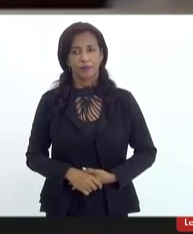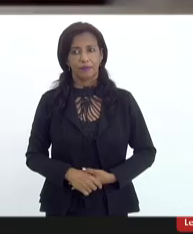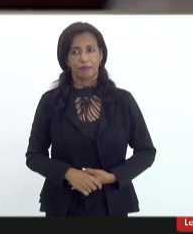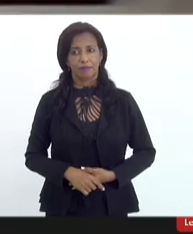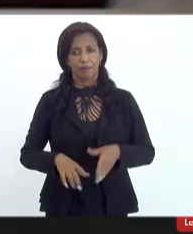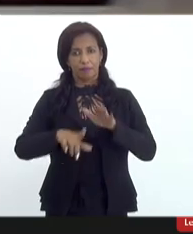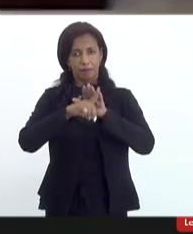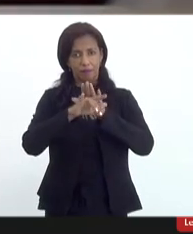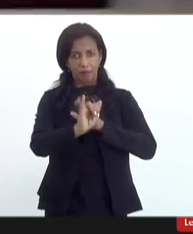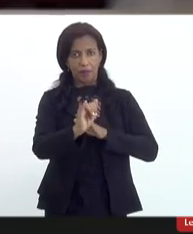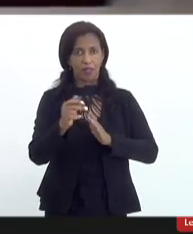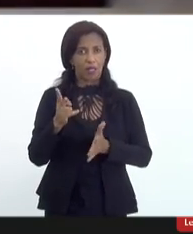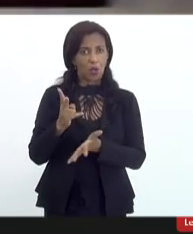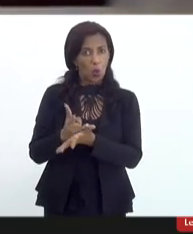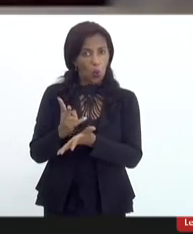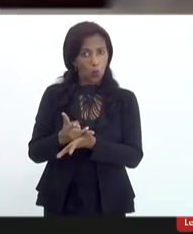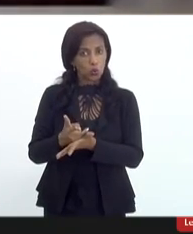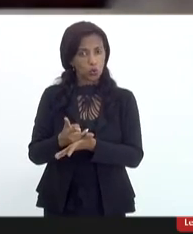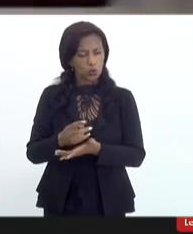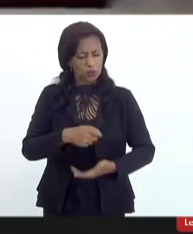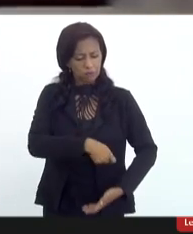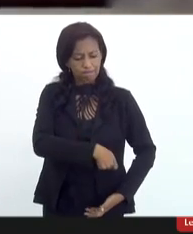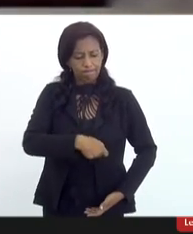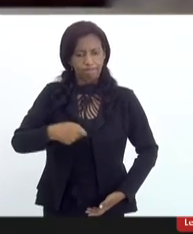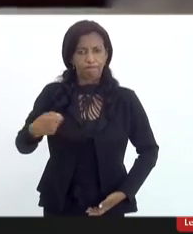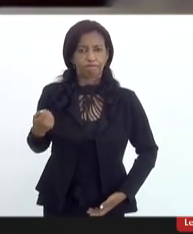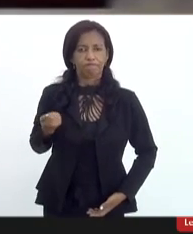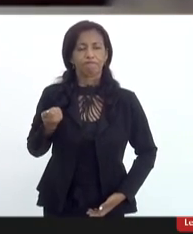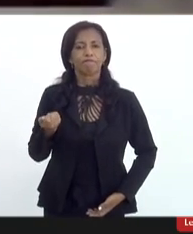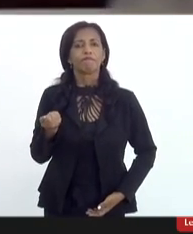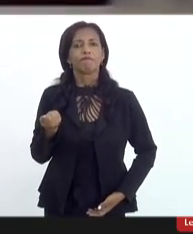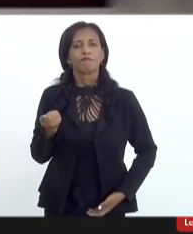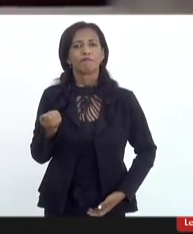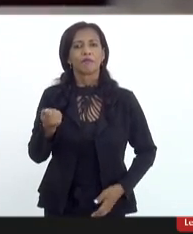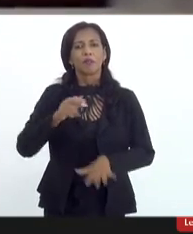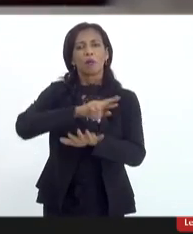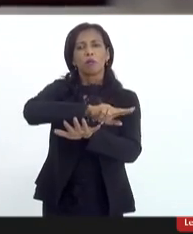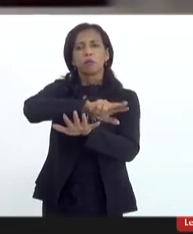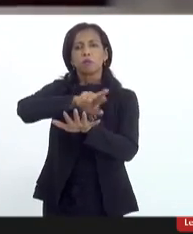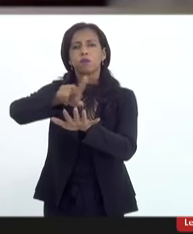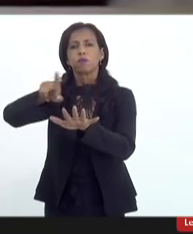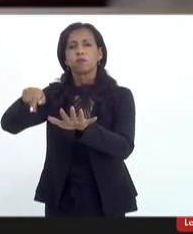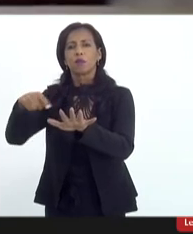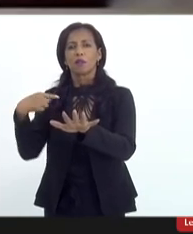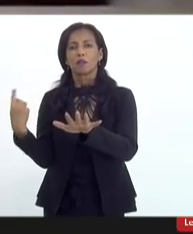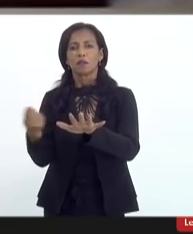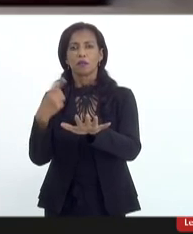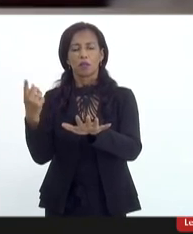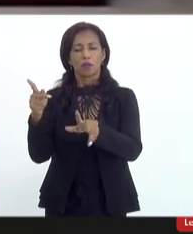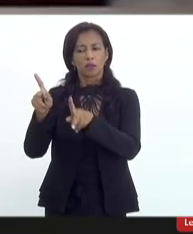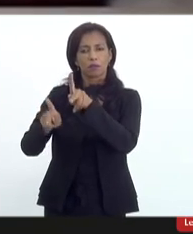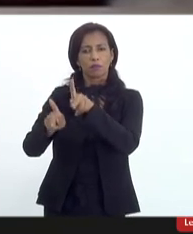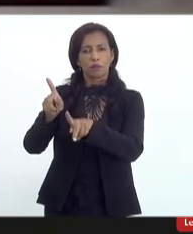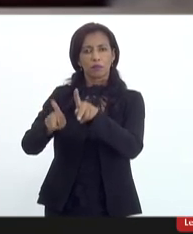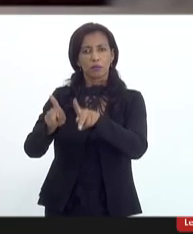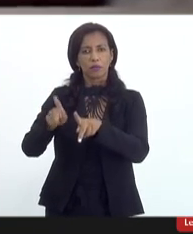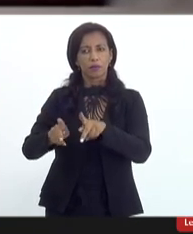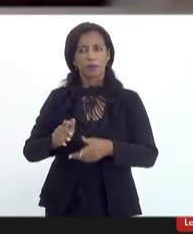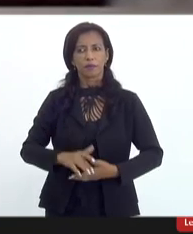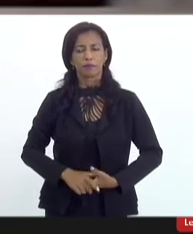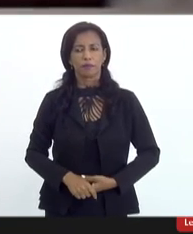A lei continua sendo uma espada em detrimento da multiplicidade e da diversidade da nossa população.